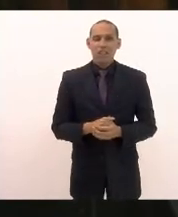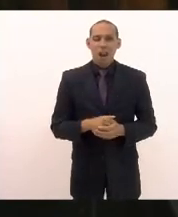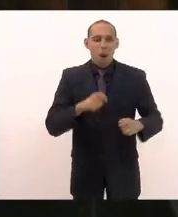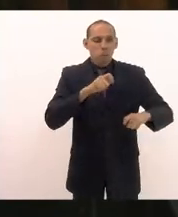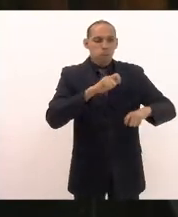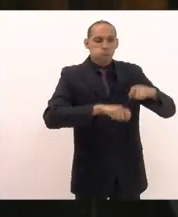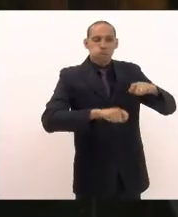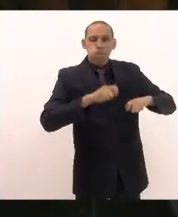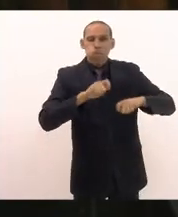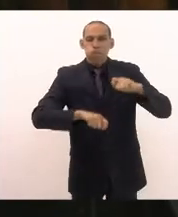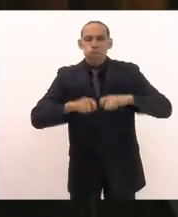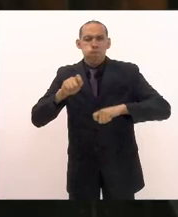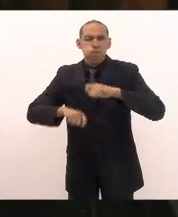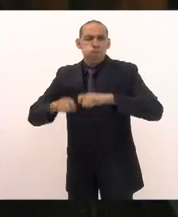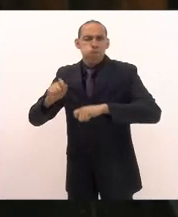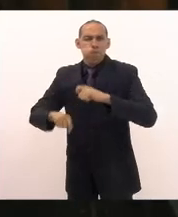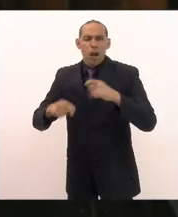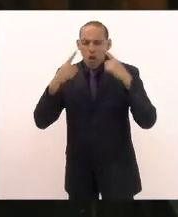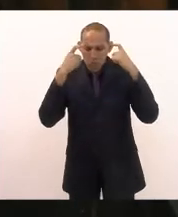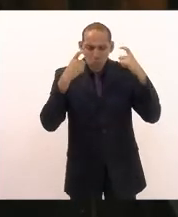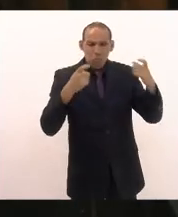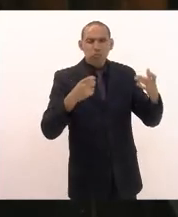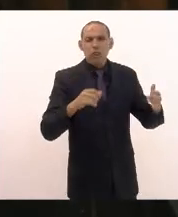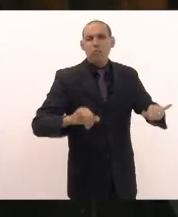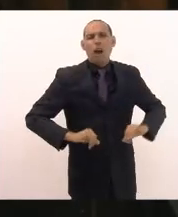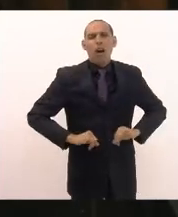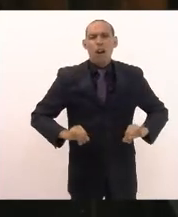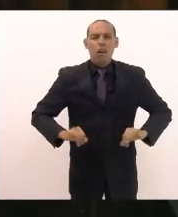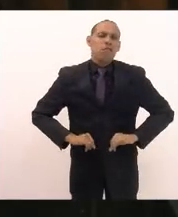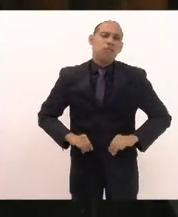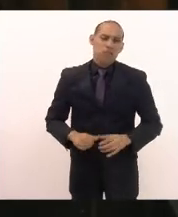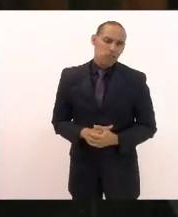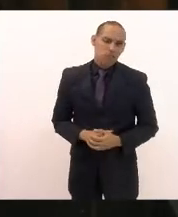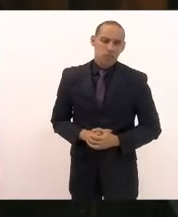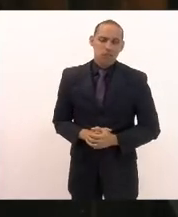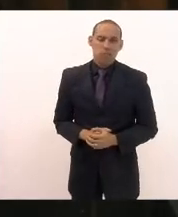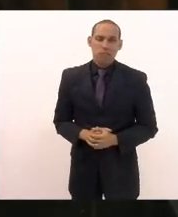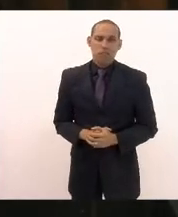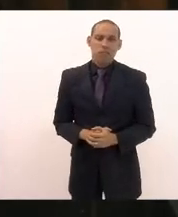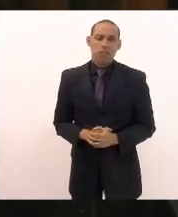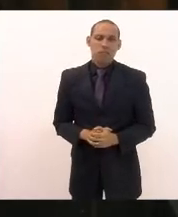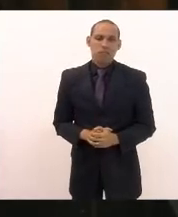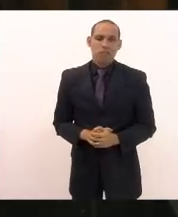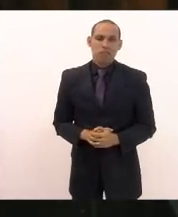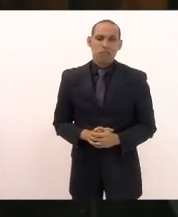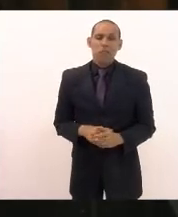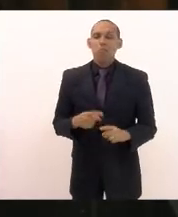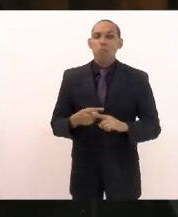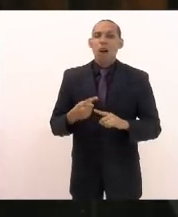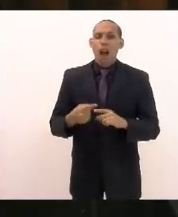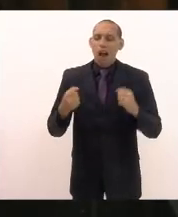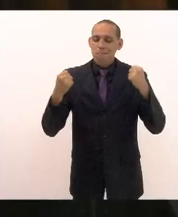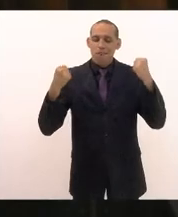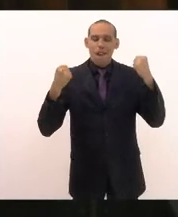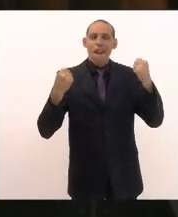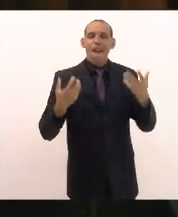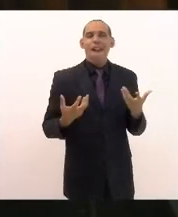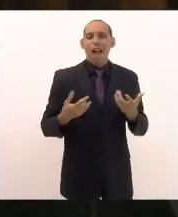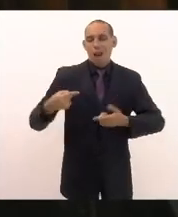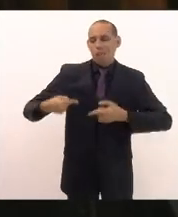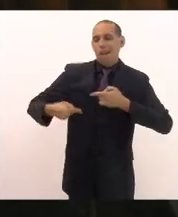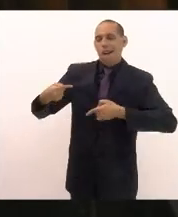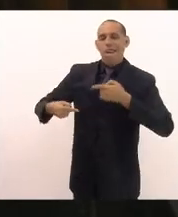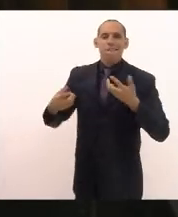estupradas, foram violentadas em nome do poder, em nome da